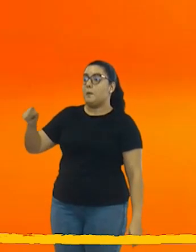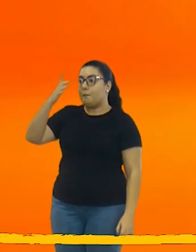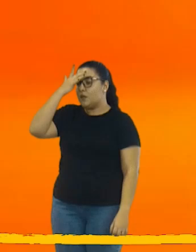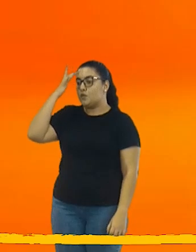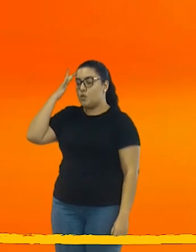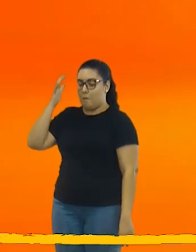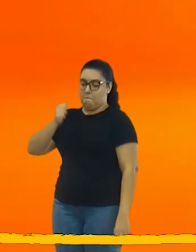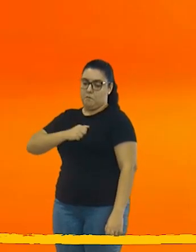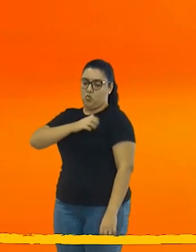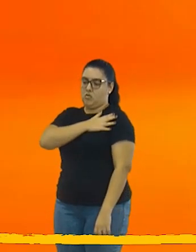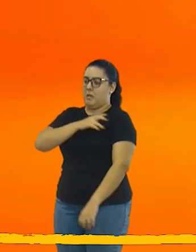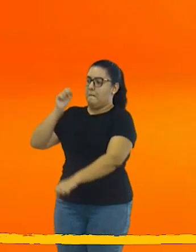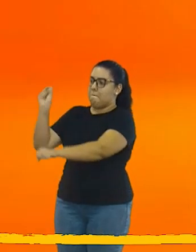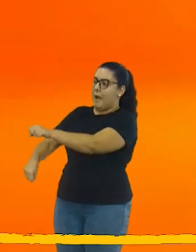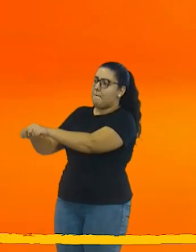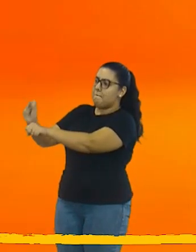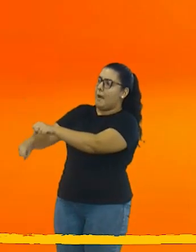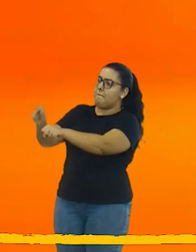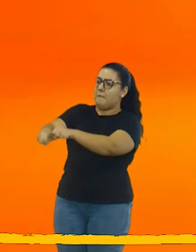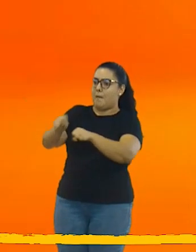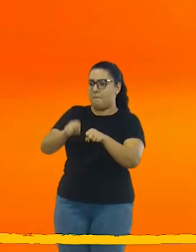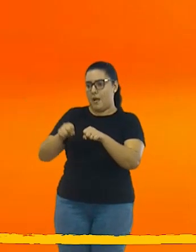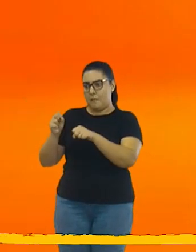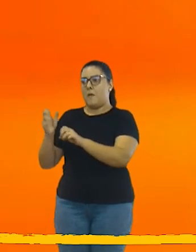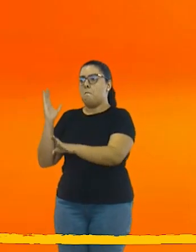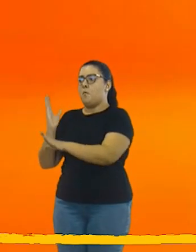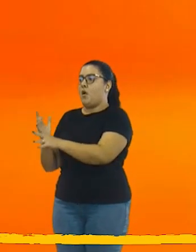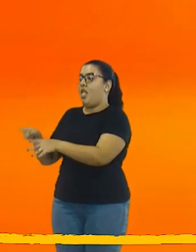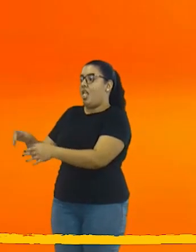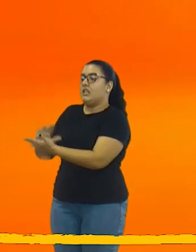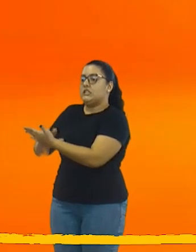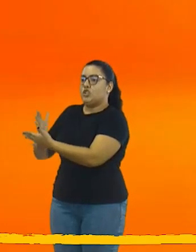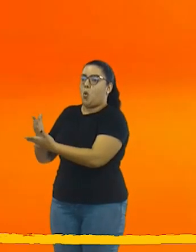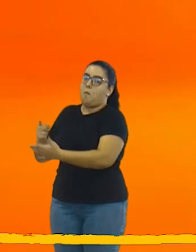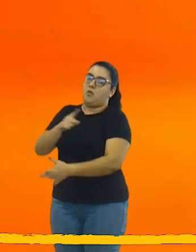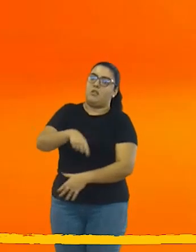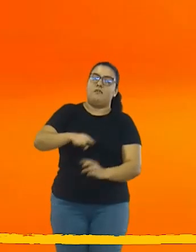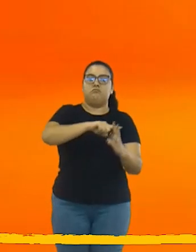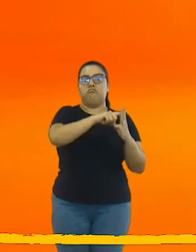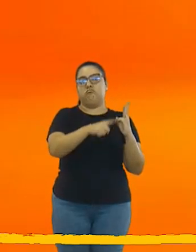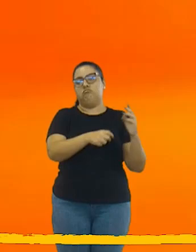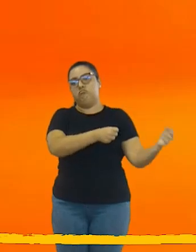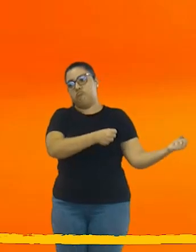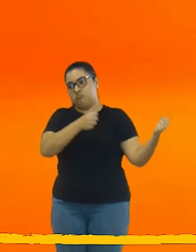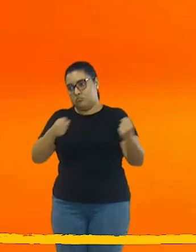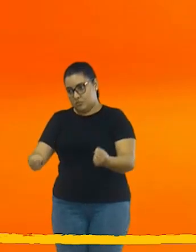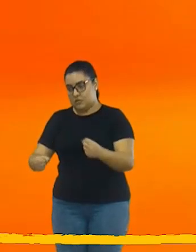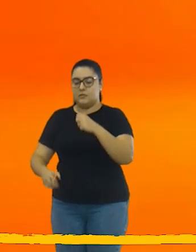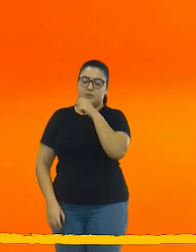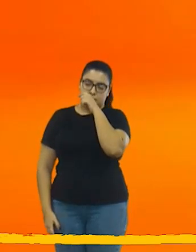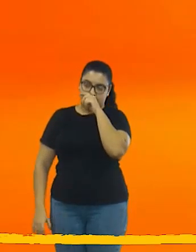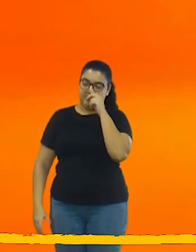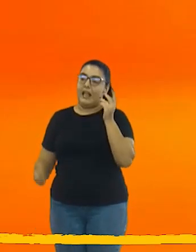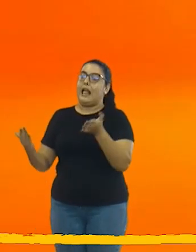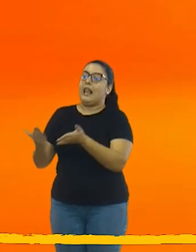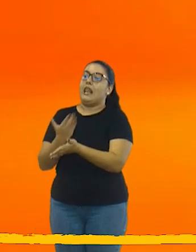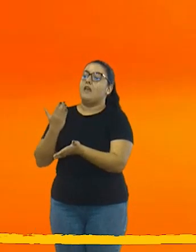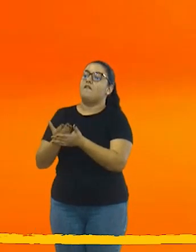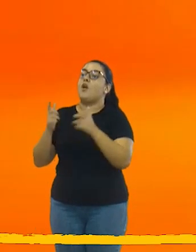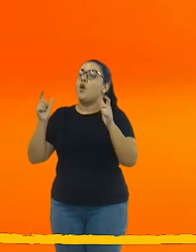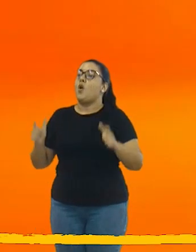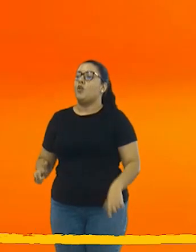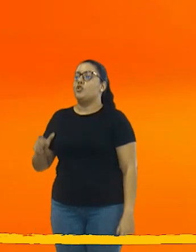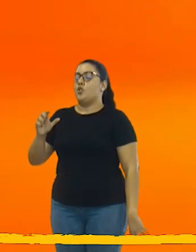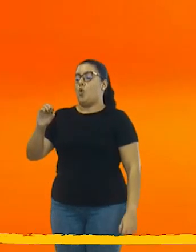Esse é o regionalismo crítico, presente na obra Os Sertões, de José de Alencar. E é o